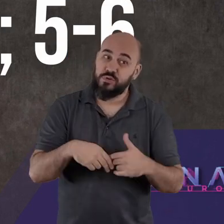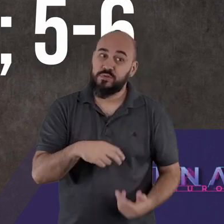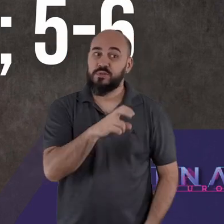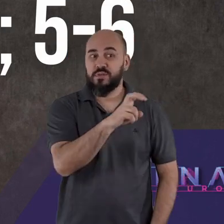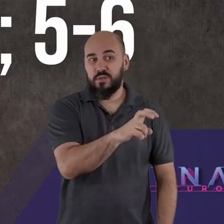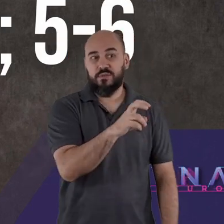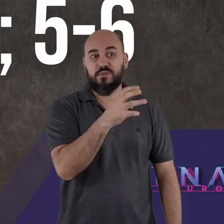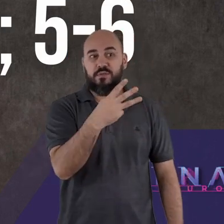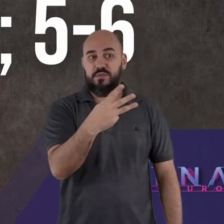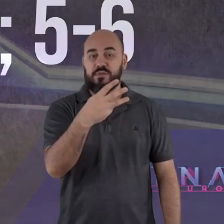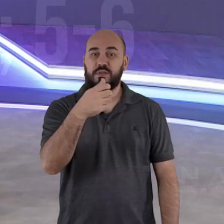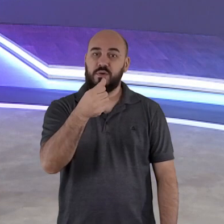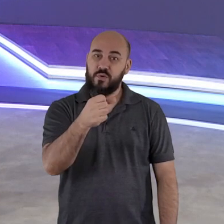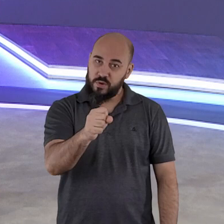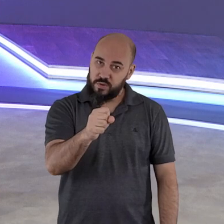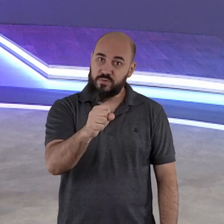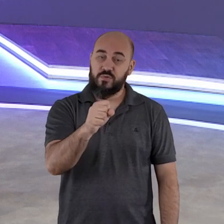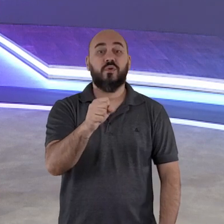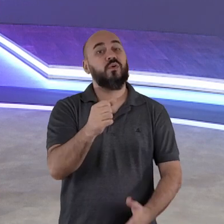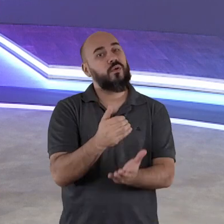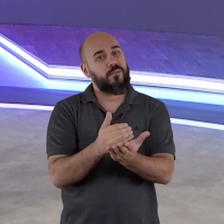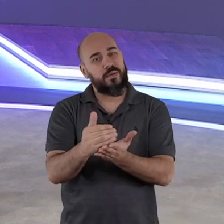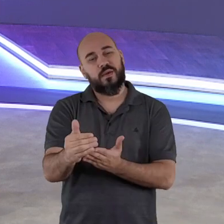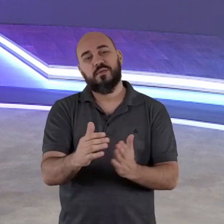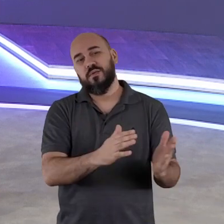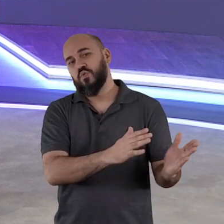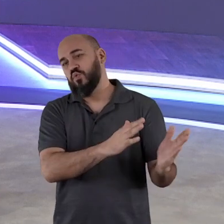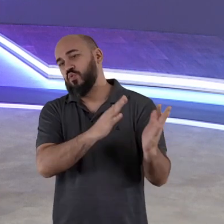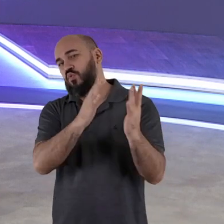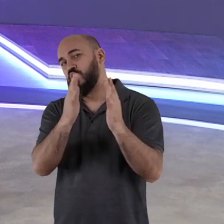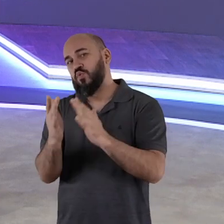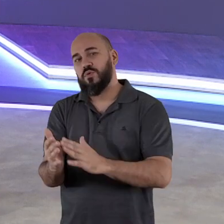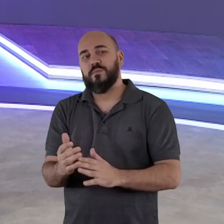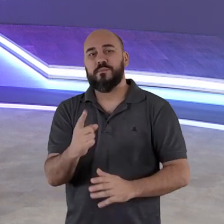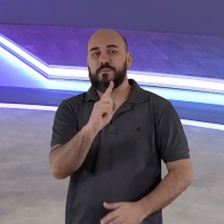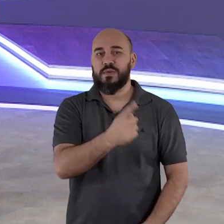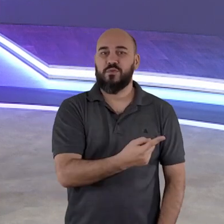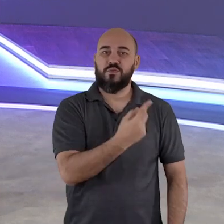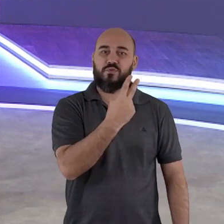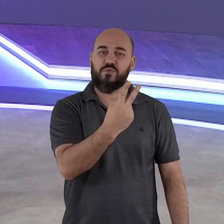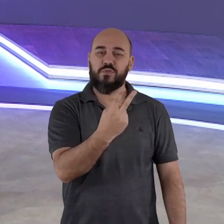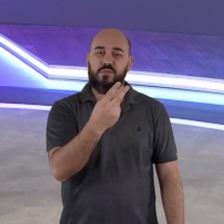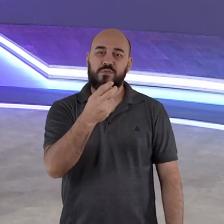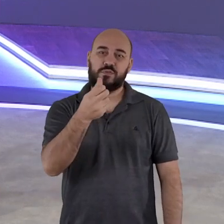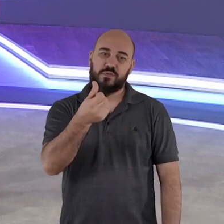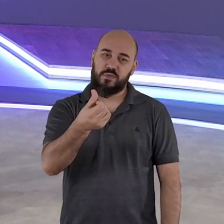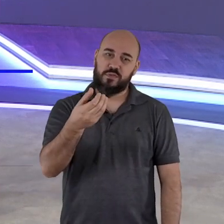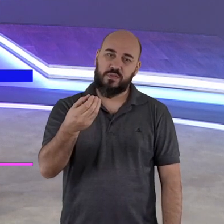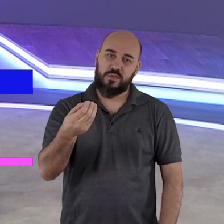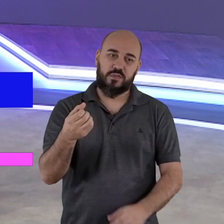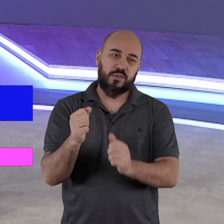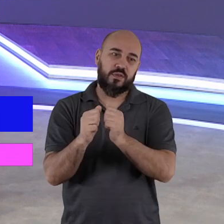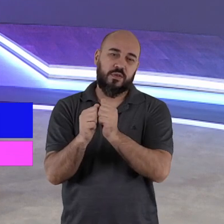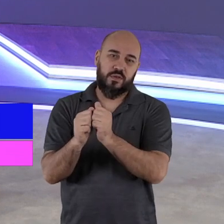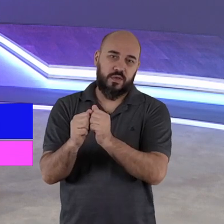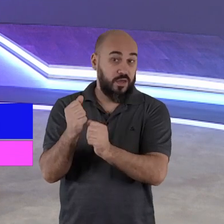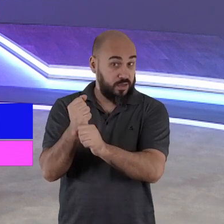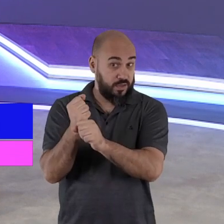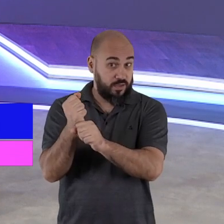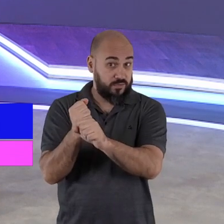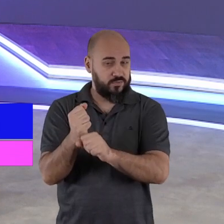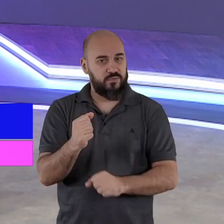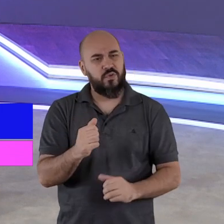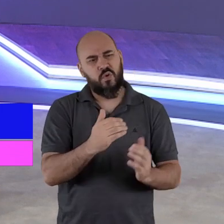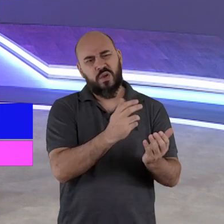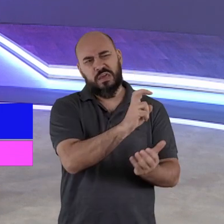1260 anos. Vamos fazer uma continha rápida aqui? 1260 anos, certo? Começando em 538, nós vamos até